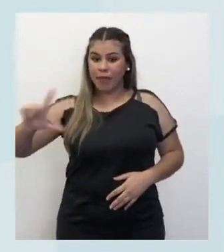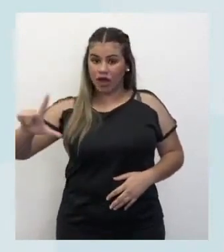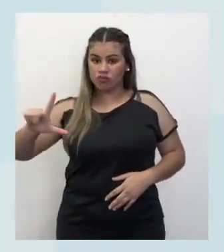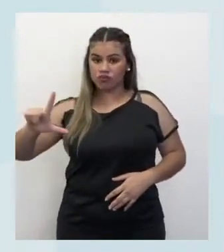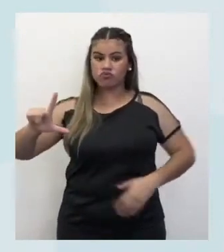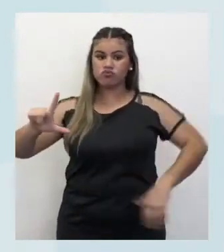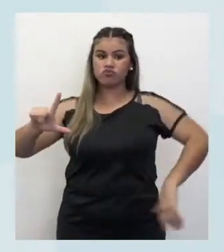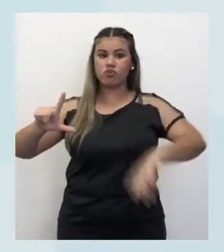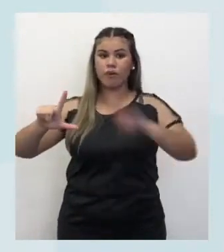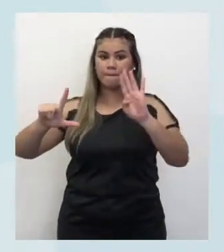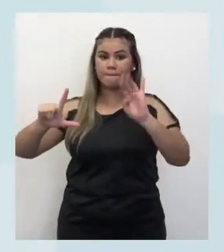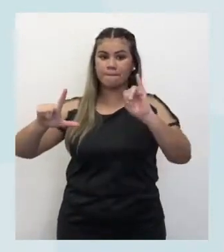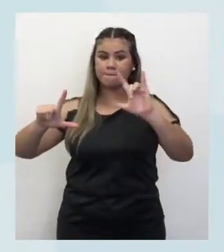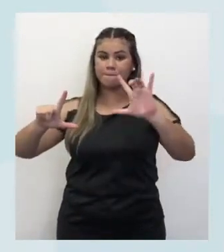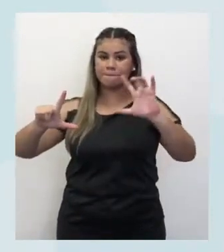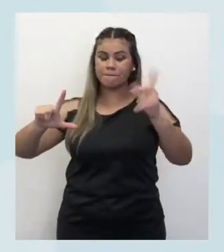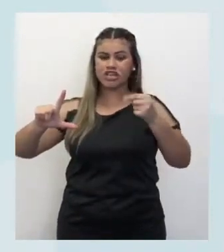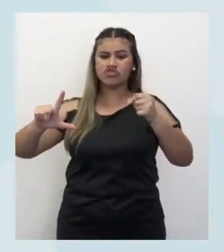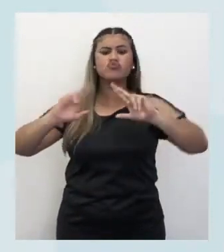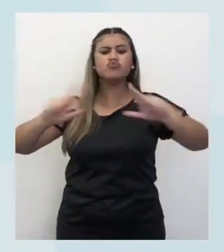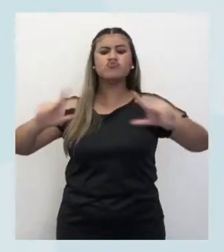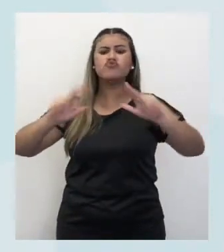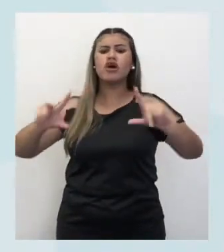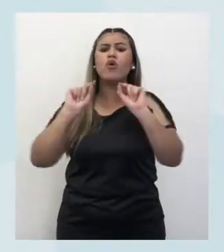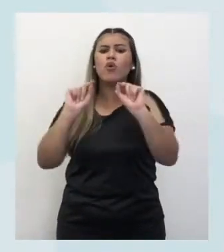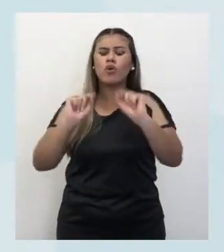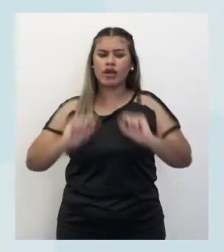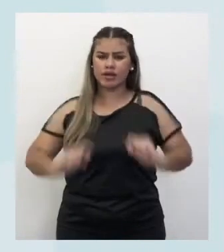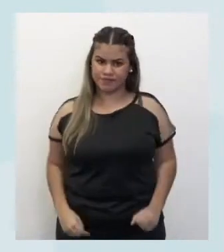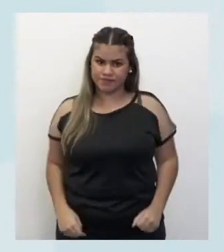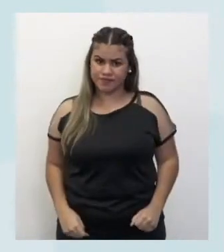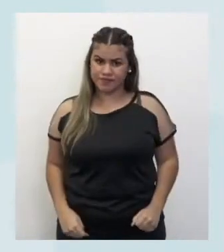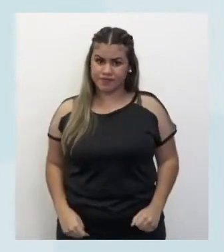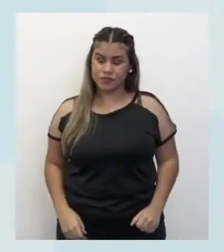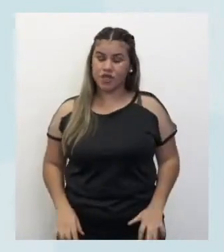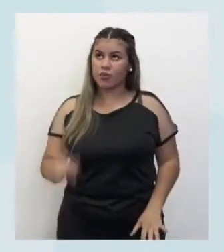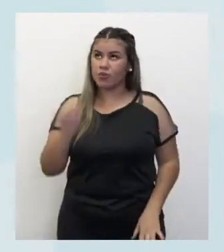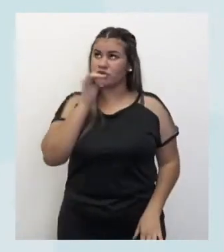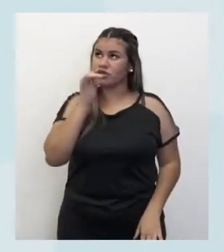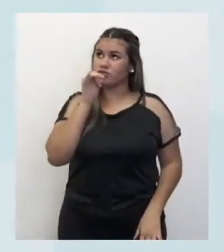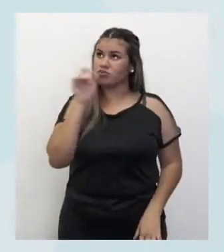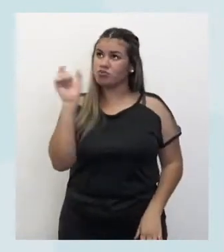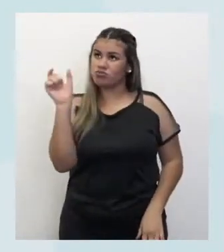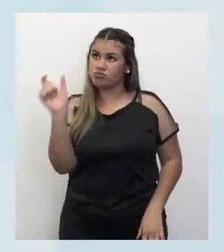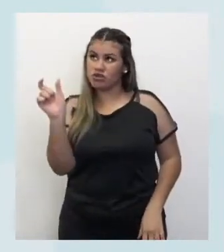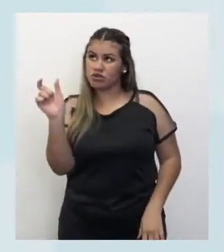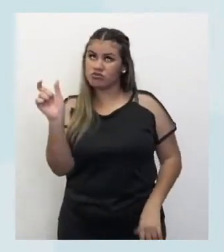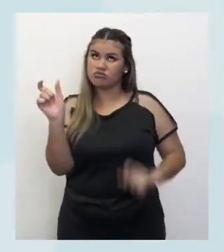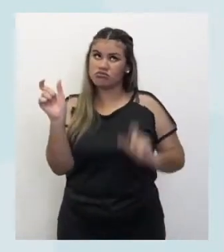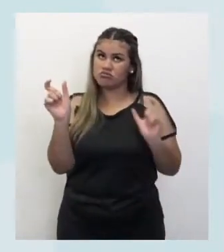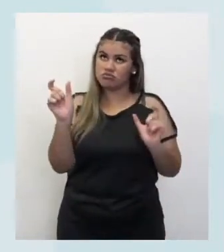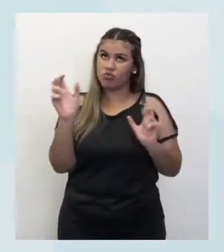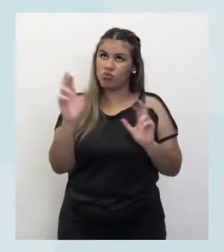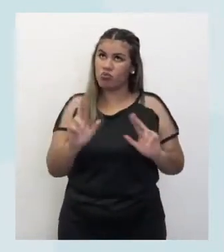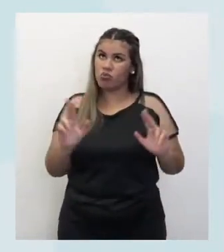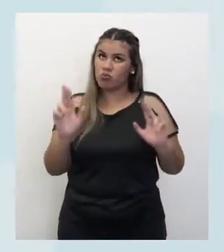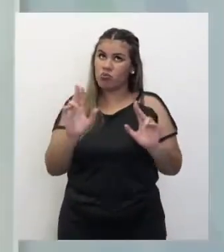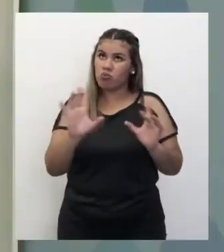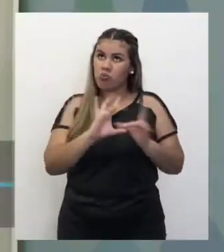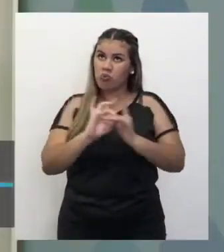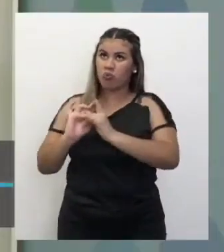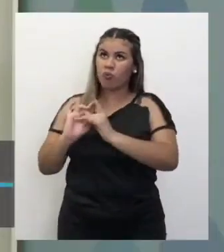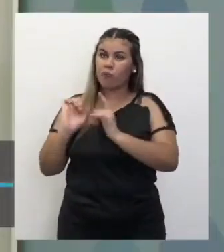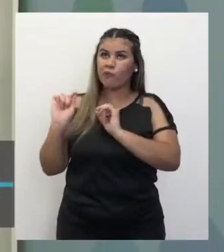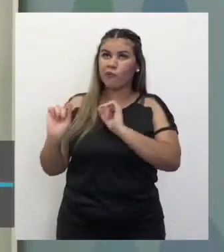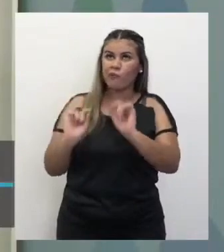e a palavra bicho em determinada frase? Ou seja, quando é que eu uso a palavra animal e quando é que eu uso a palavra bicho? Qual a diferença entre usar